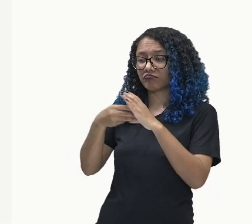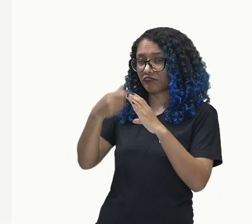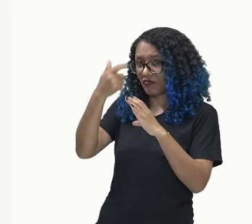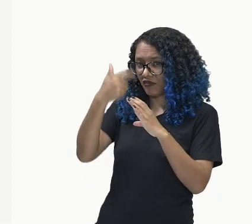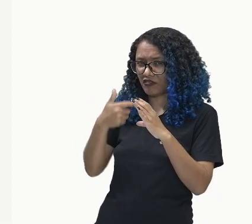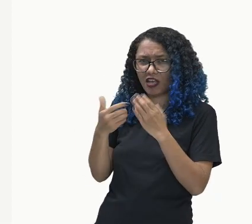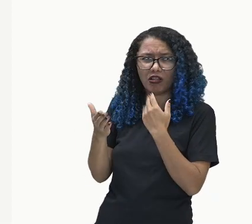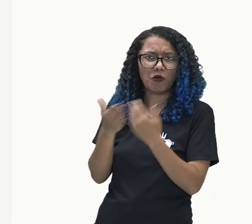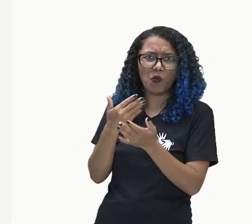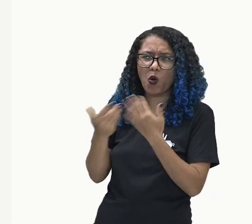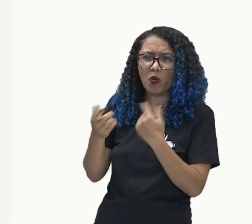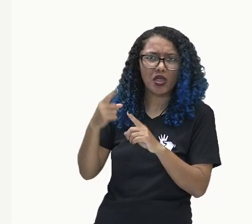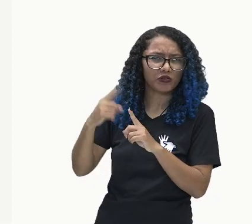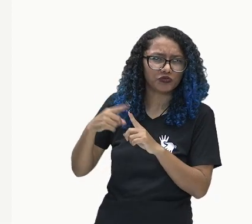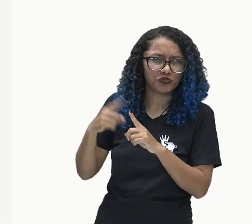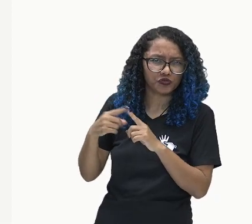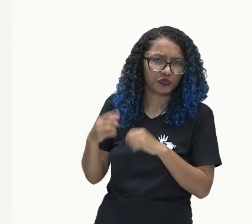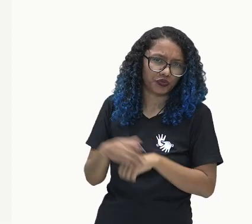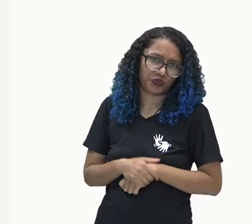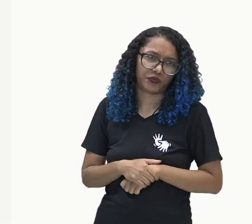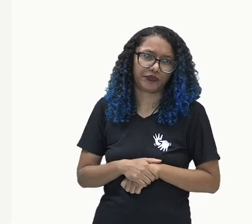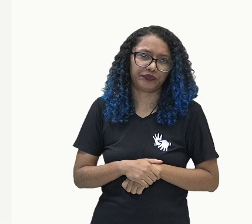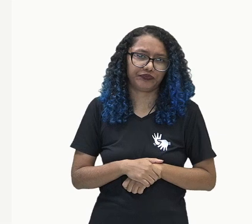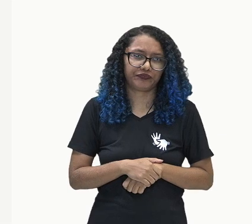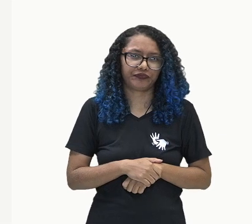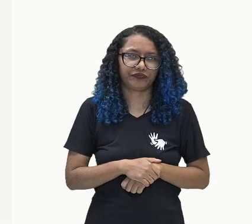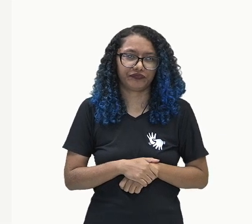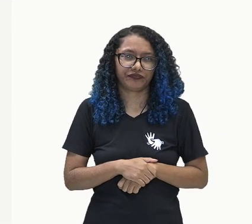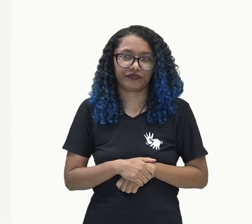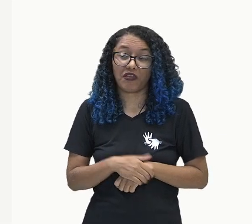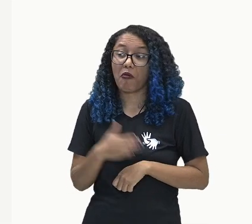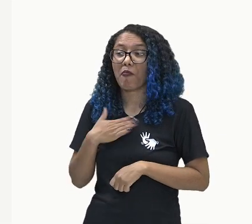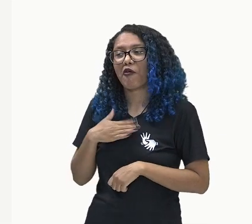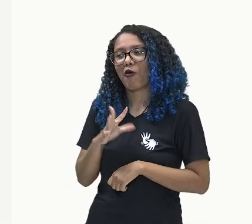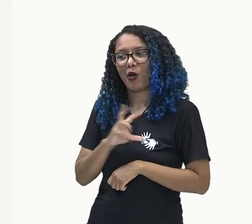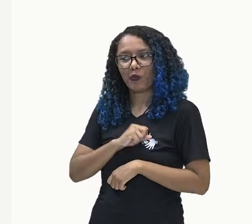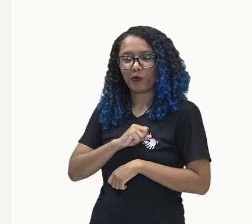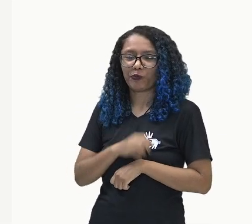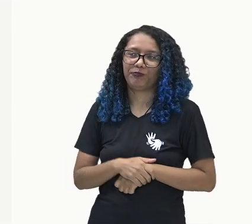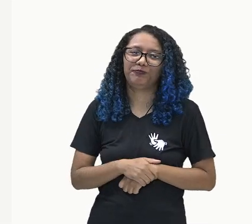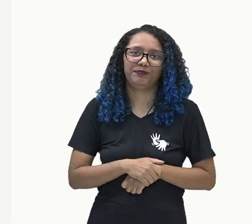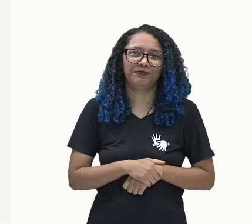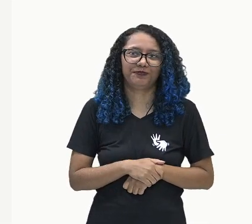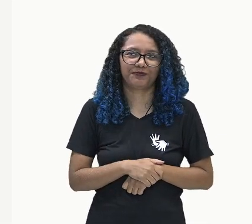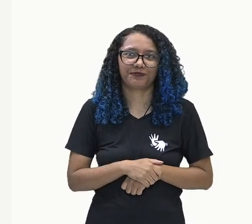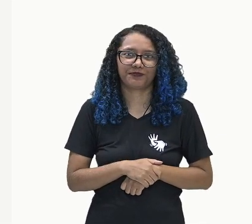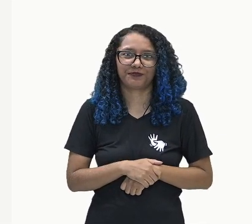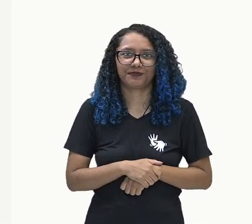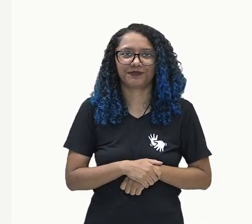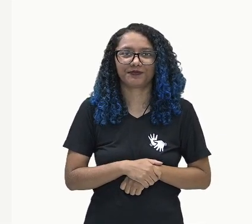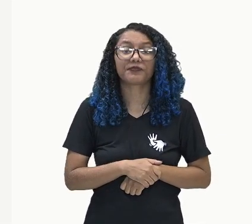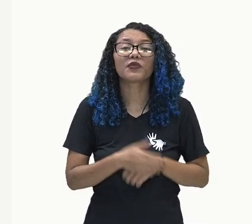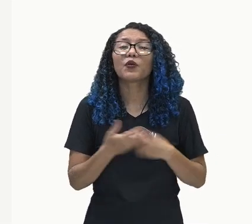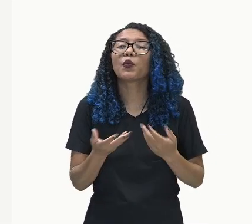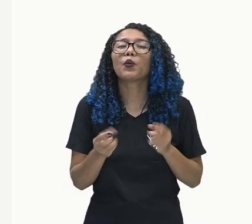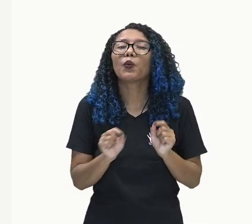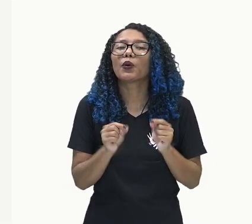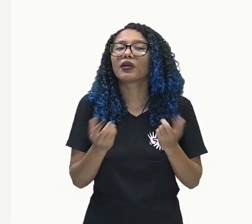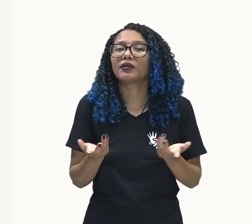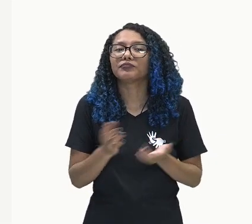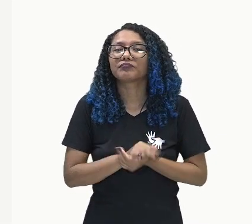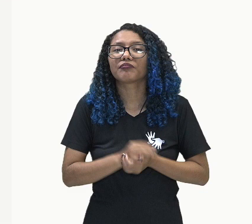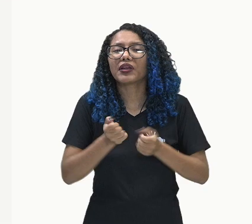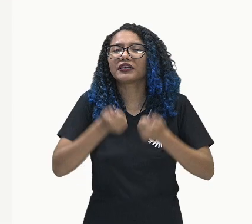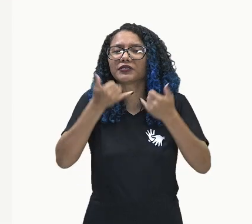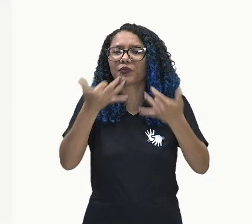quiser, meu amor. Olha só que coisa interessante. Isso aí é para introduzir justamente o